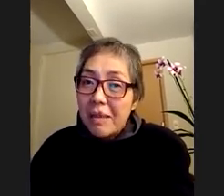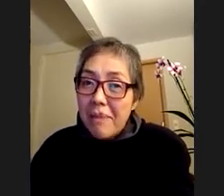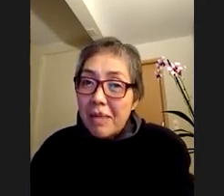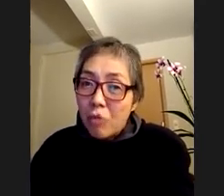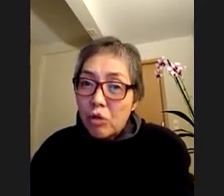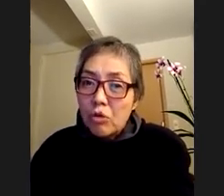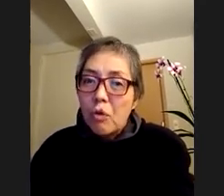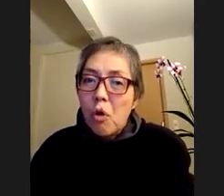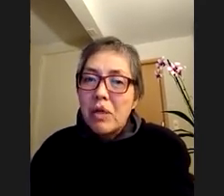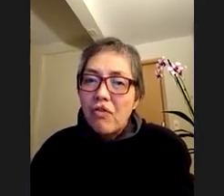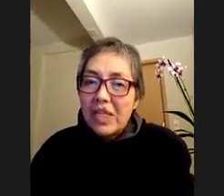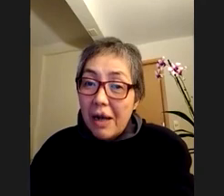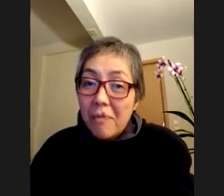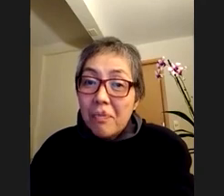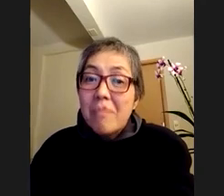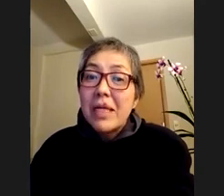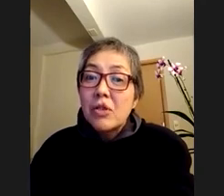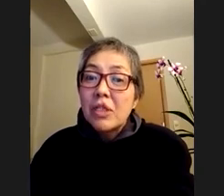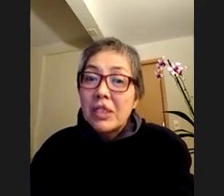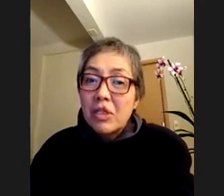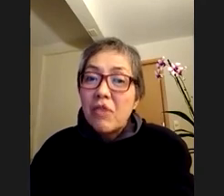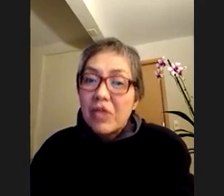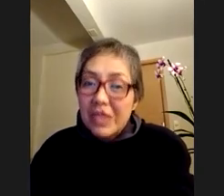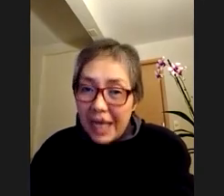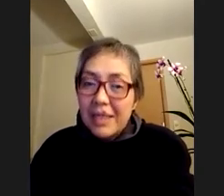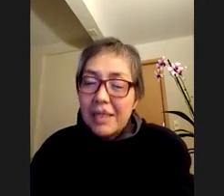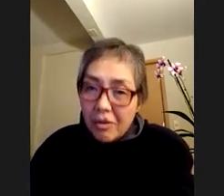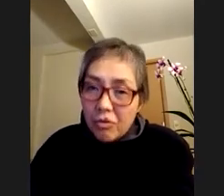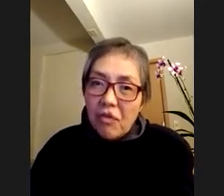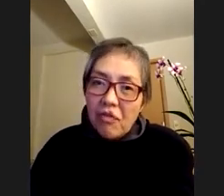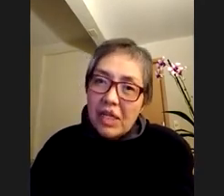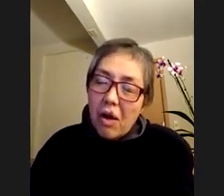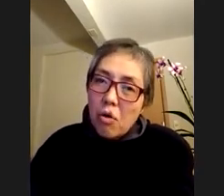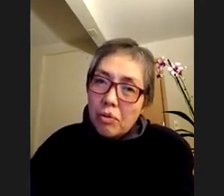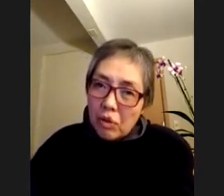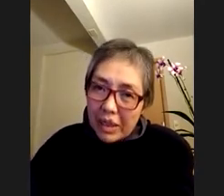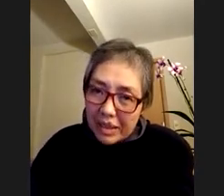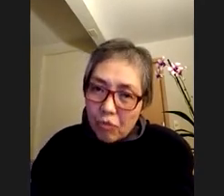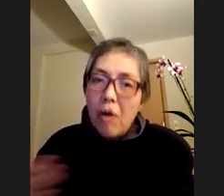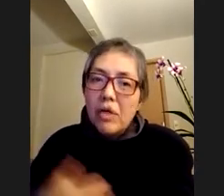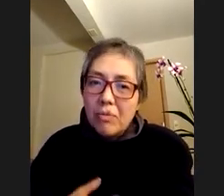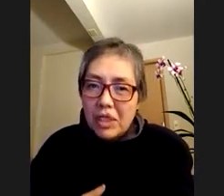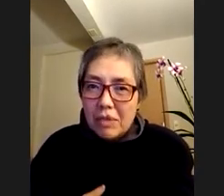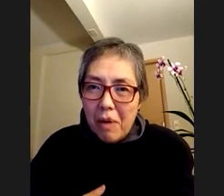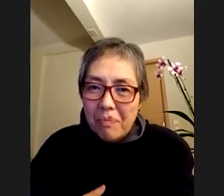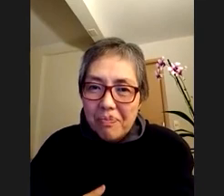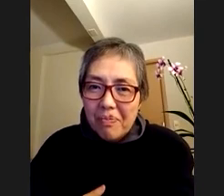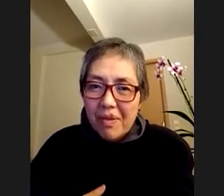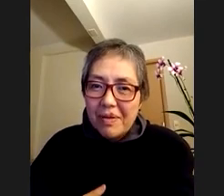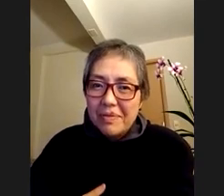Infelizmente, dependem muito de um comando federal, mas nós temos que forçar, tanto em nível federal, como estadual e